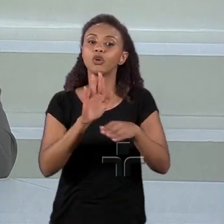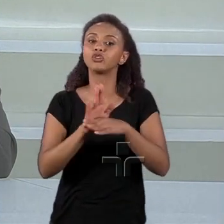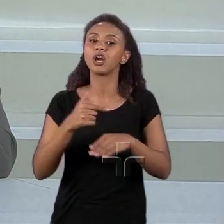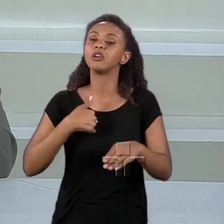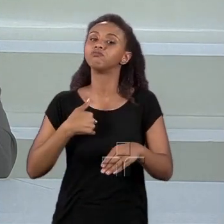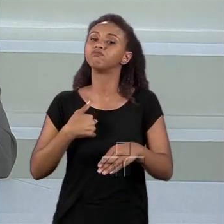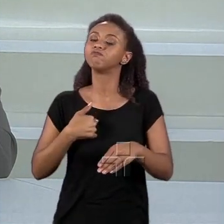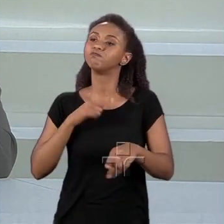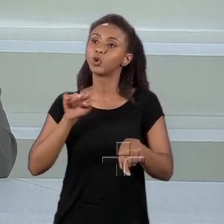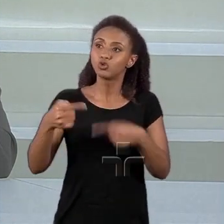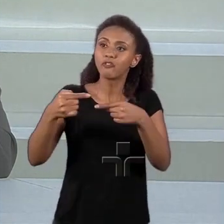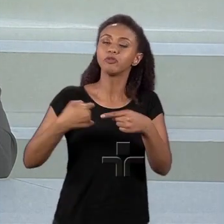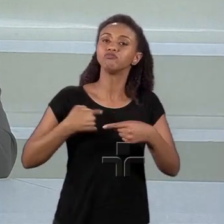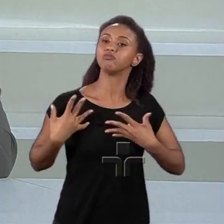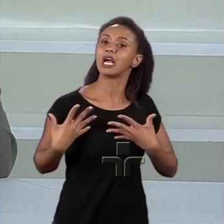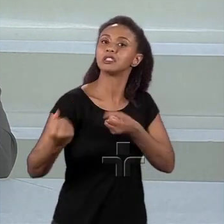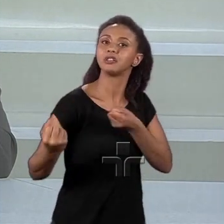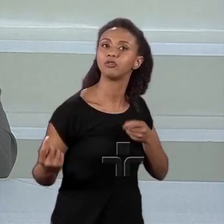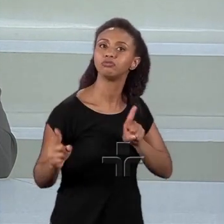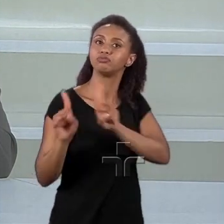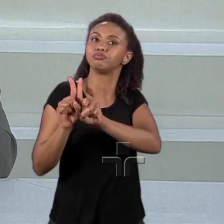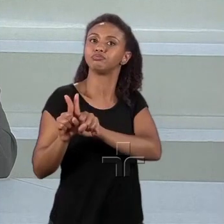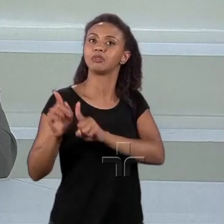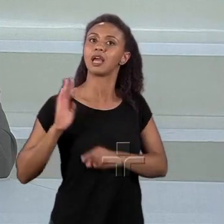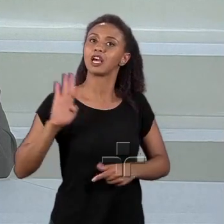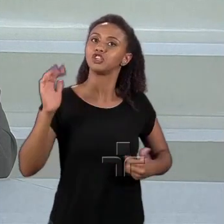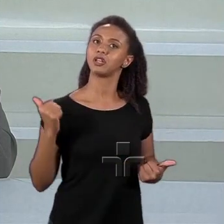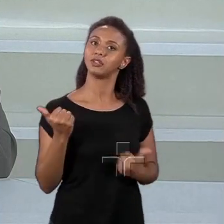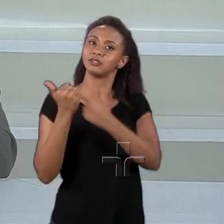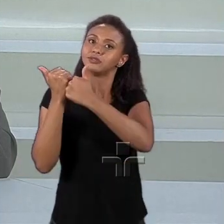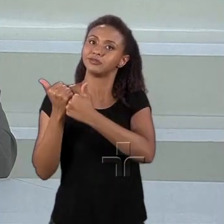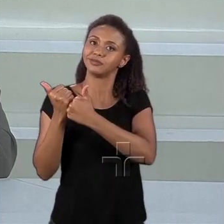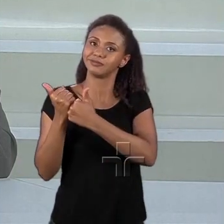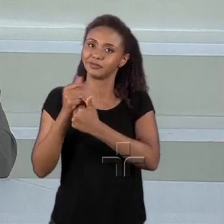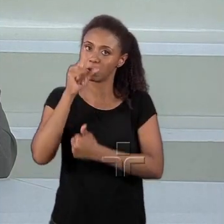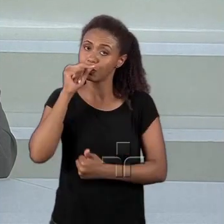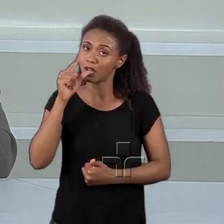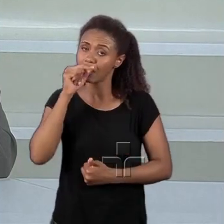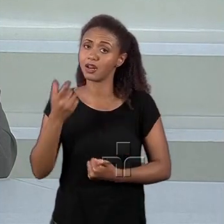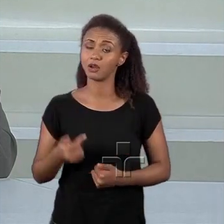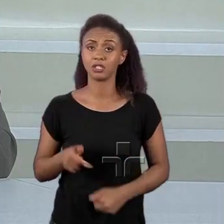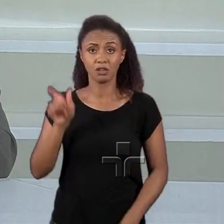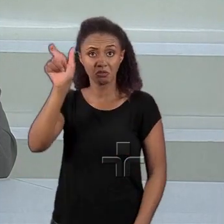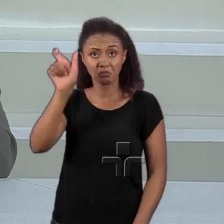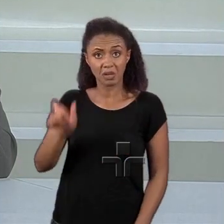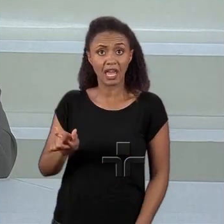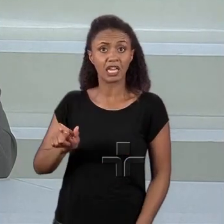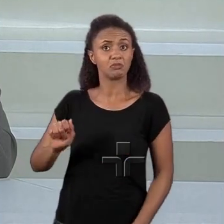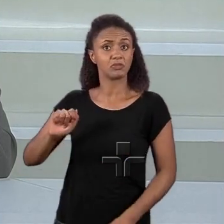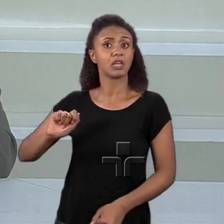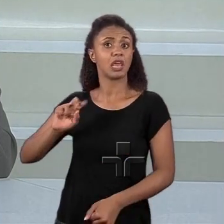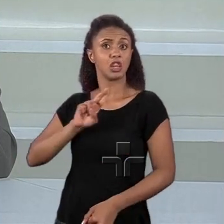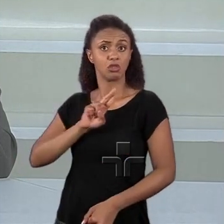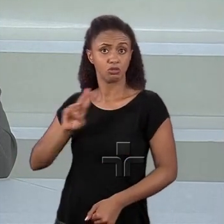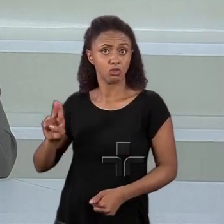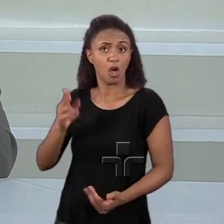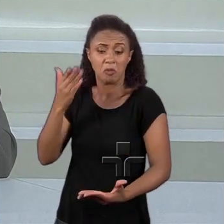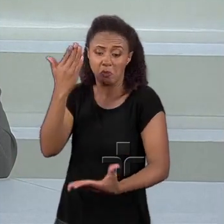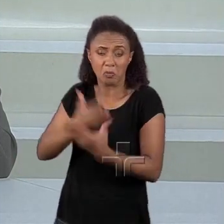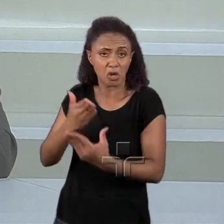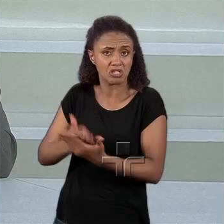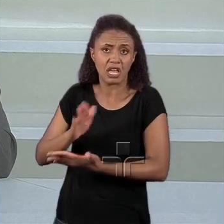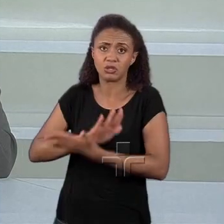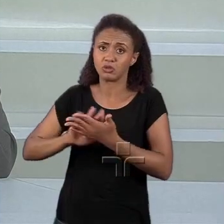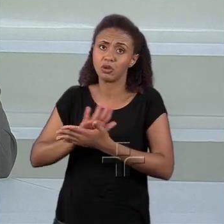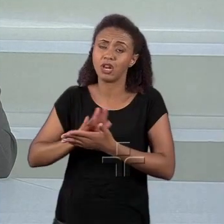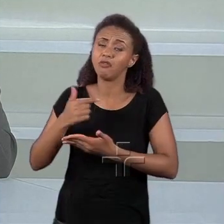de estar fazendo companhia como candidata a vice na chapa de Geraldo Alckmin, um homem de ficha limpa como eu e um homem como